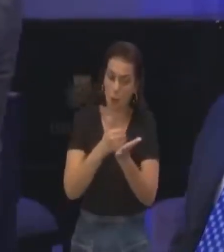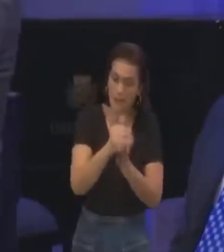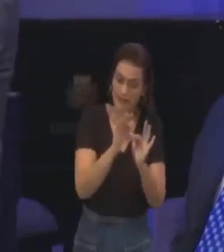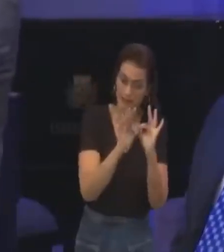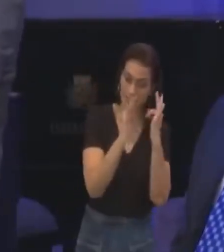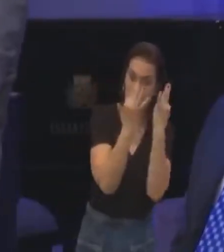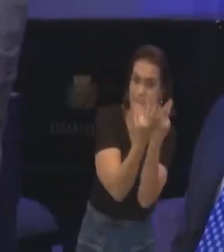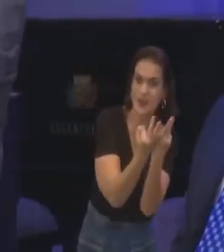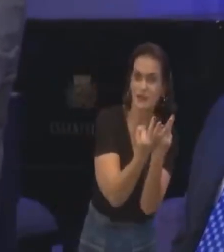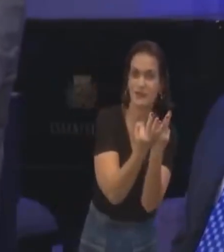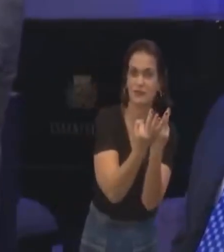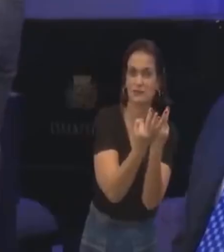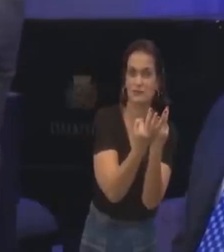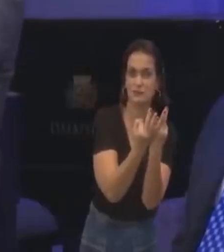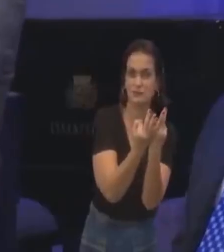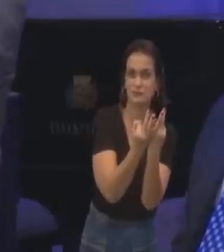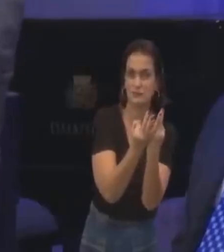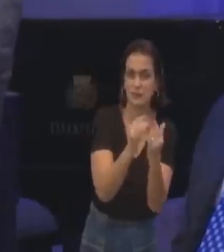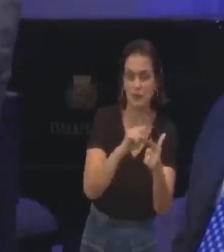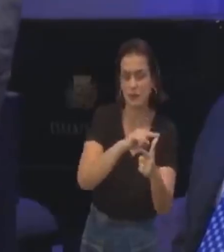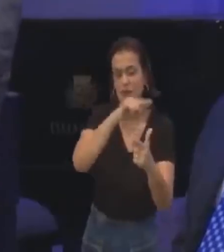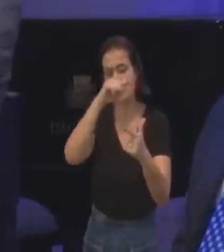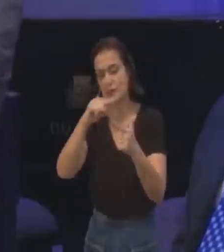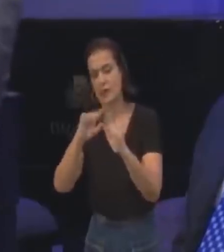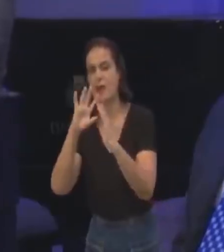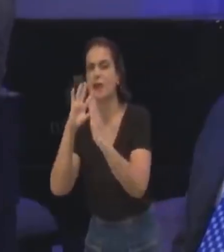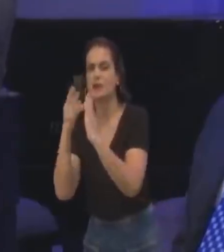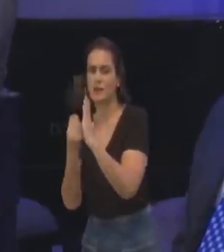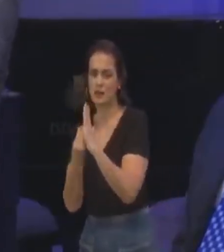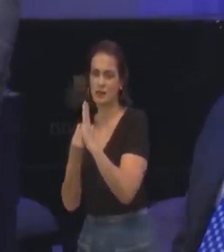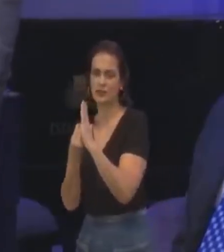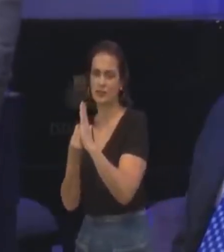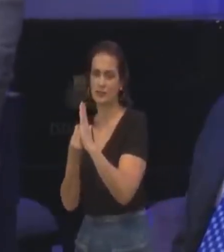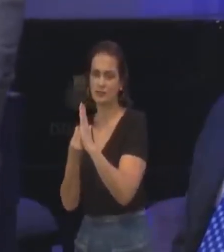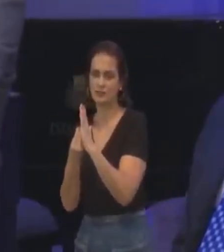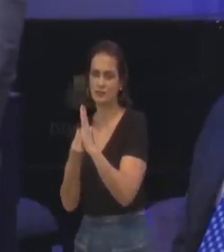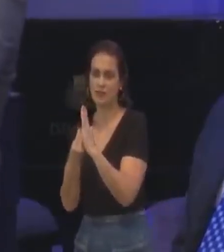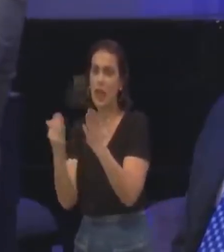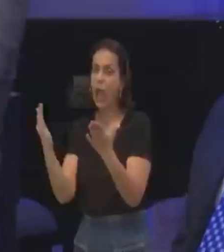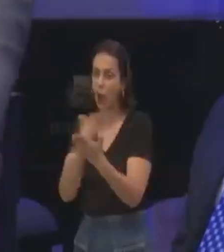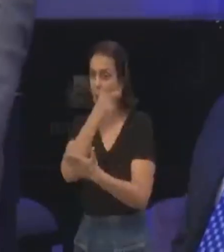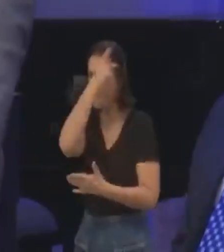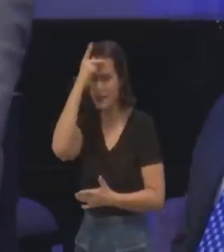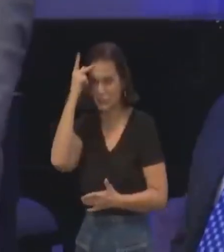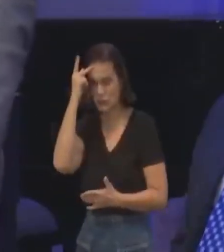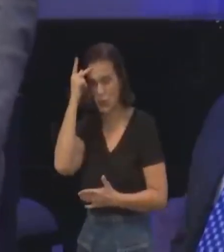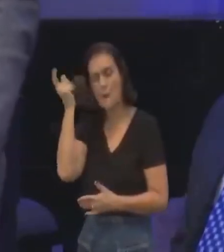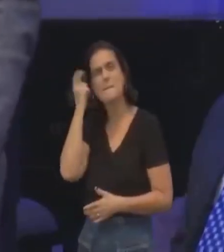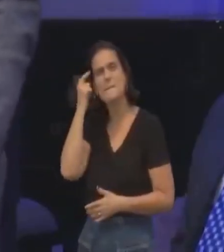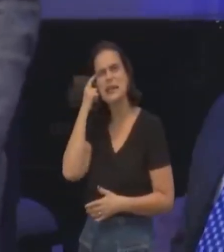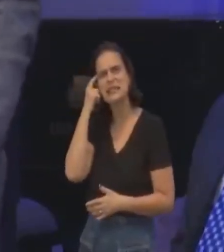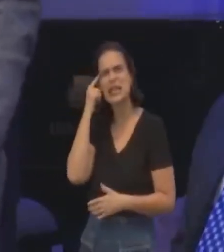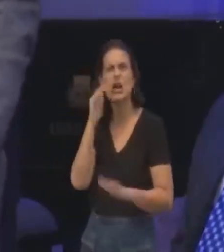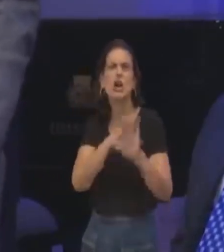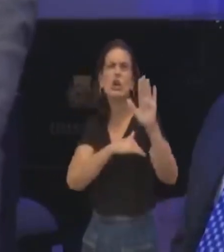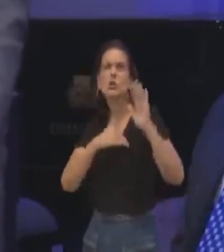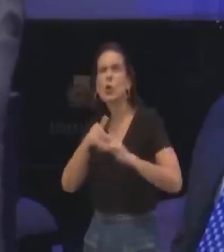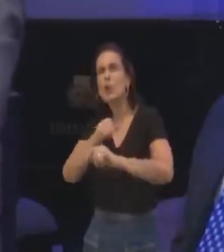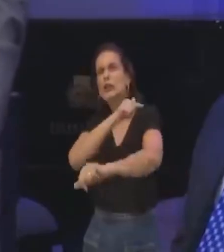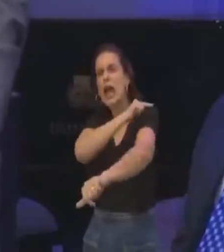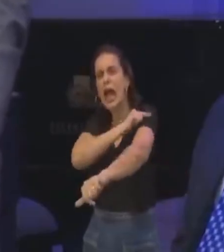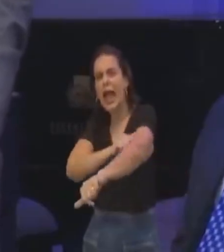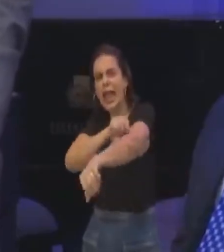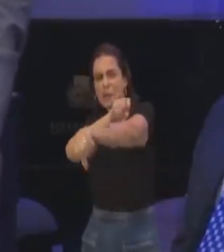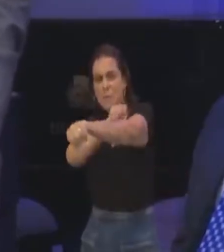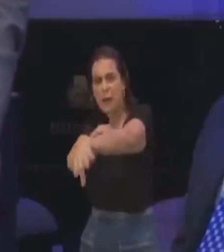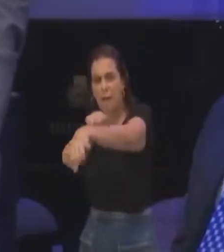jogar sobre nós, os líderes, falando de maneira genérica, toda a responsabilidade por toda a educação, não é